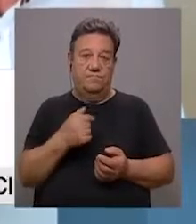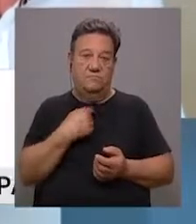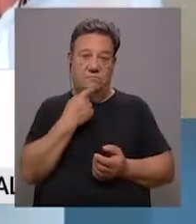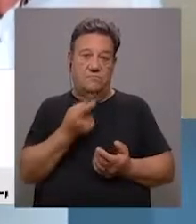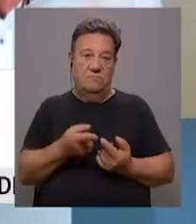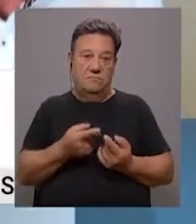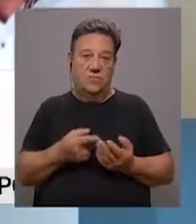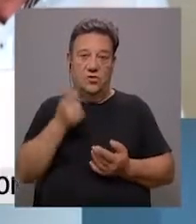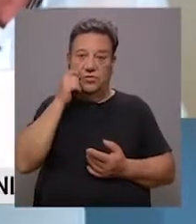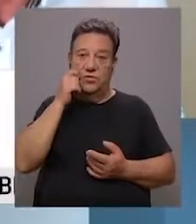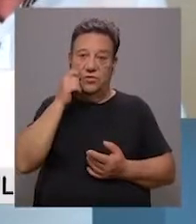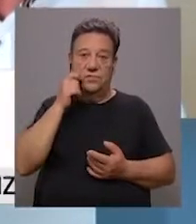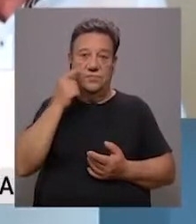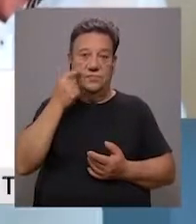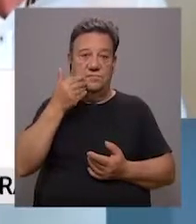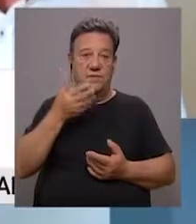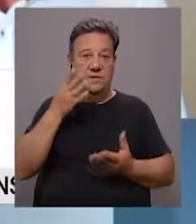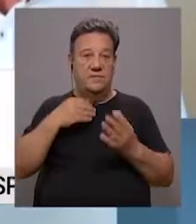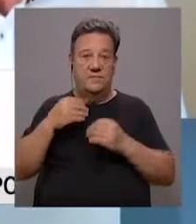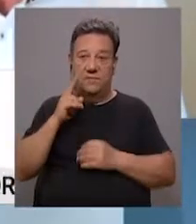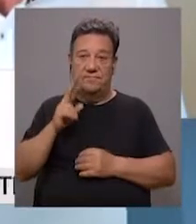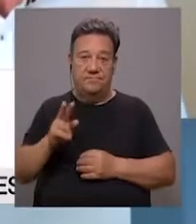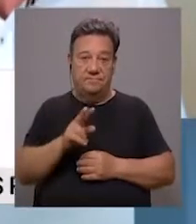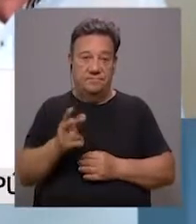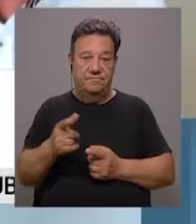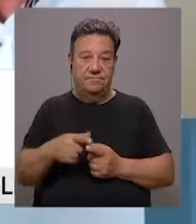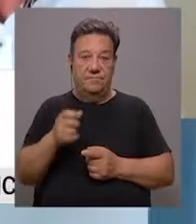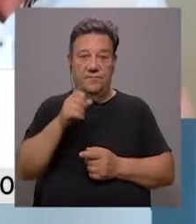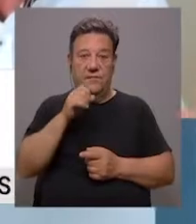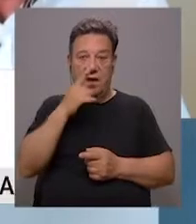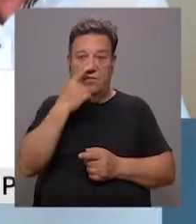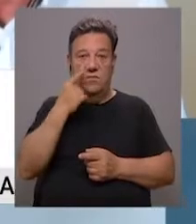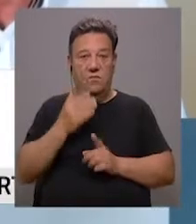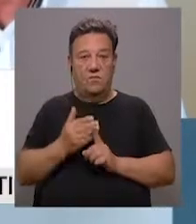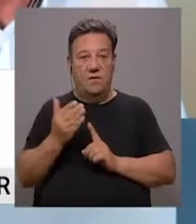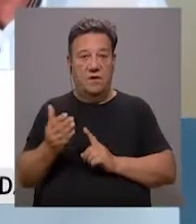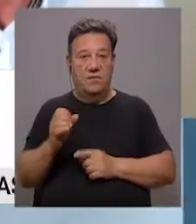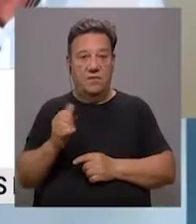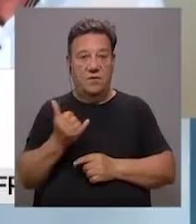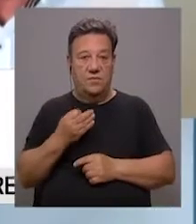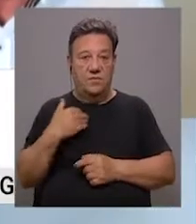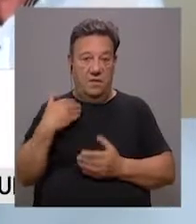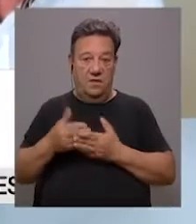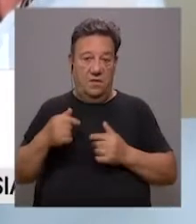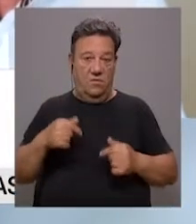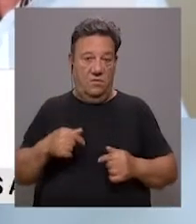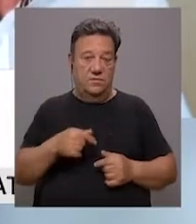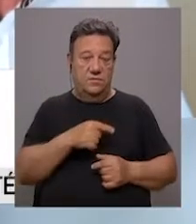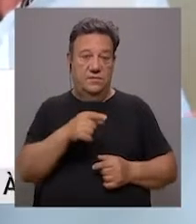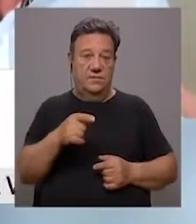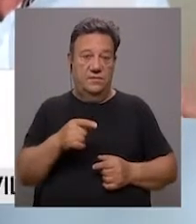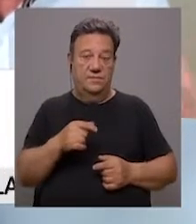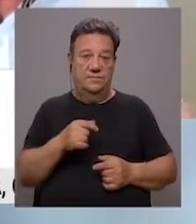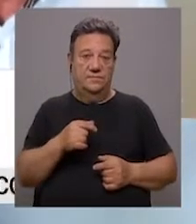digamos, um turismo de experiência, de conhecerem o outro lado de Óbidos, que até hoje...